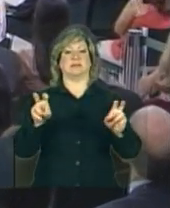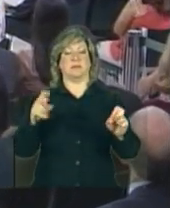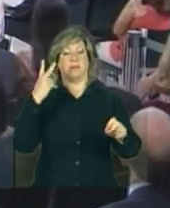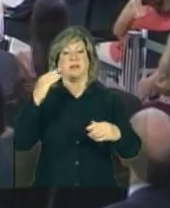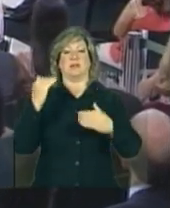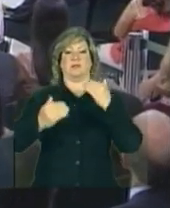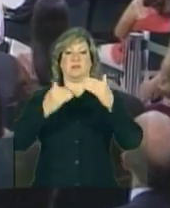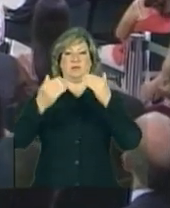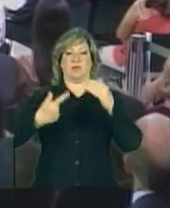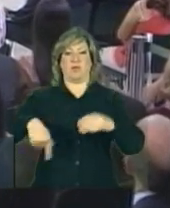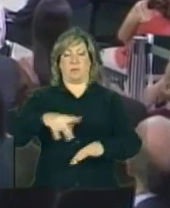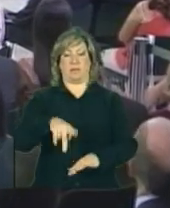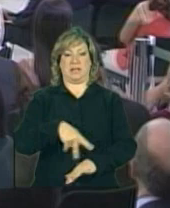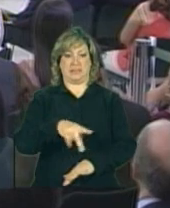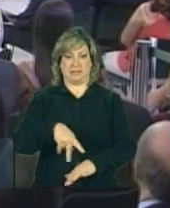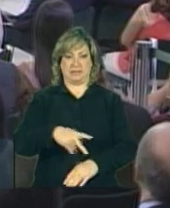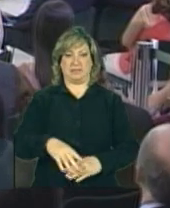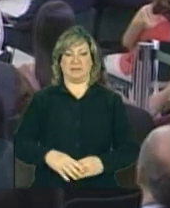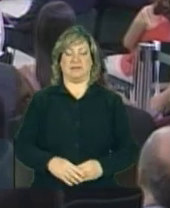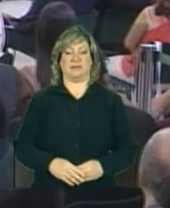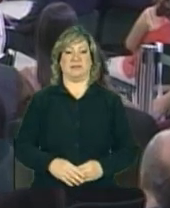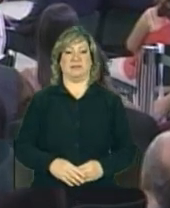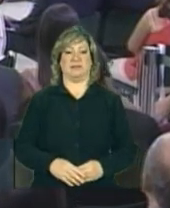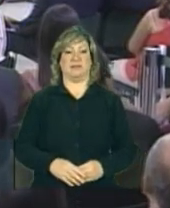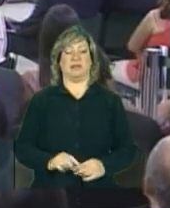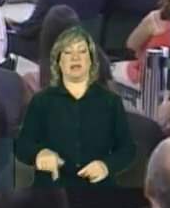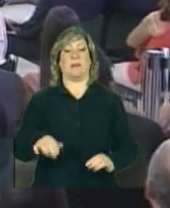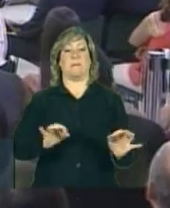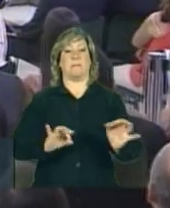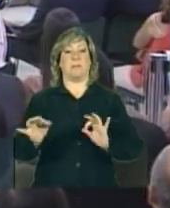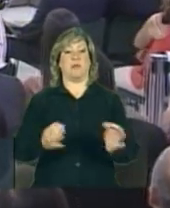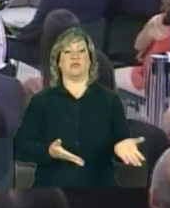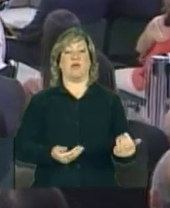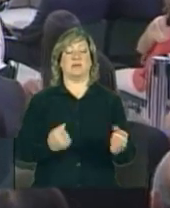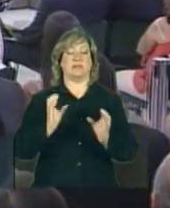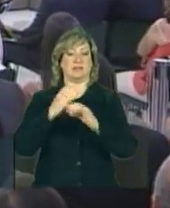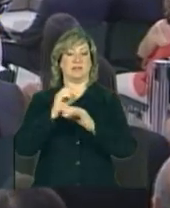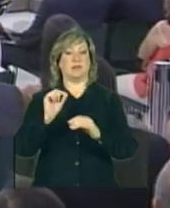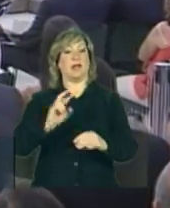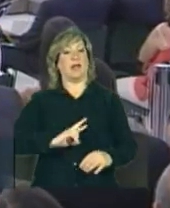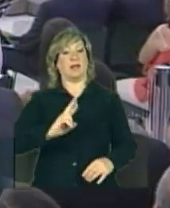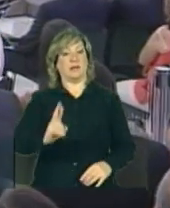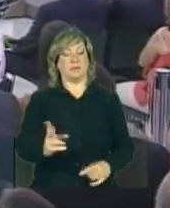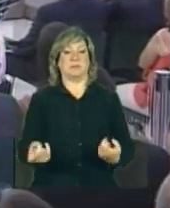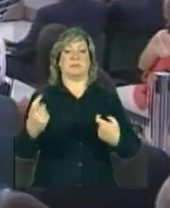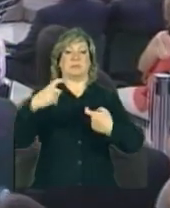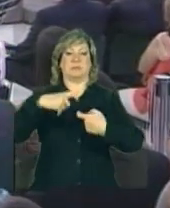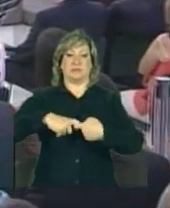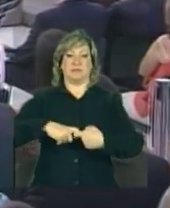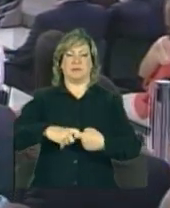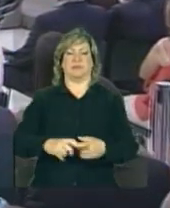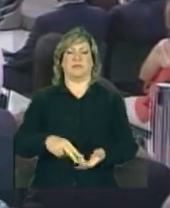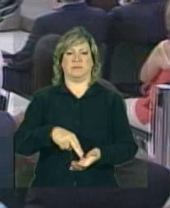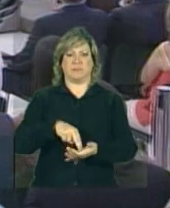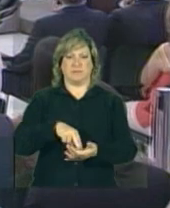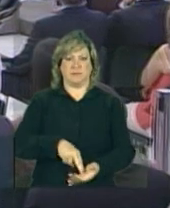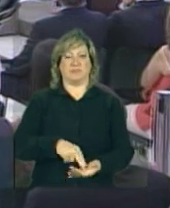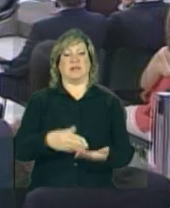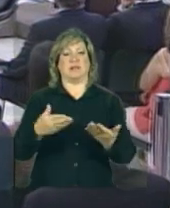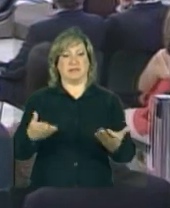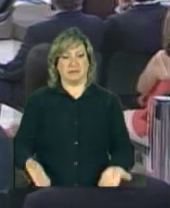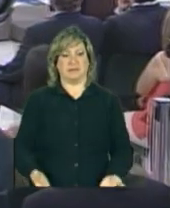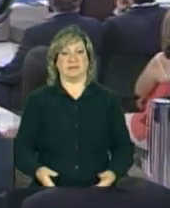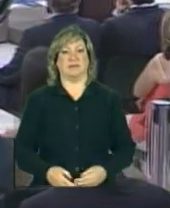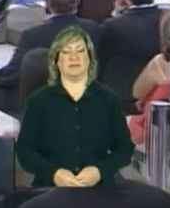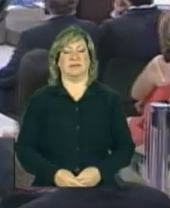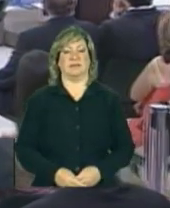o desenvolvimento do nosso país. O Prêmio Jovem Cientista é o resultado de uma parceria consolidada nesse